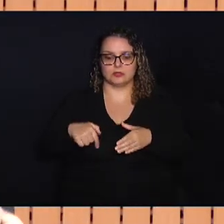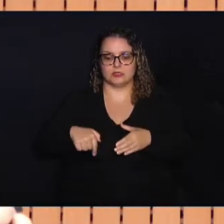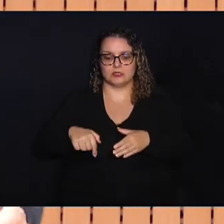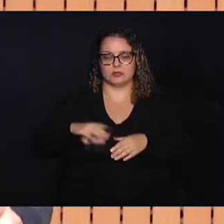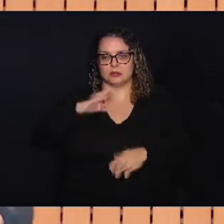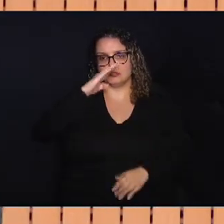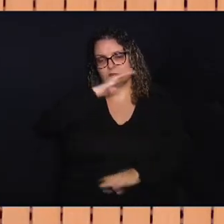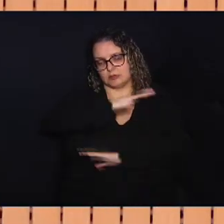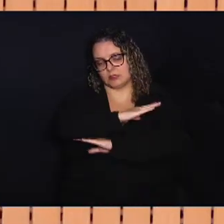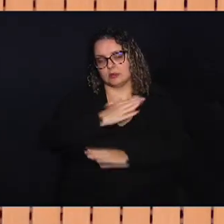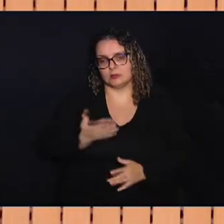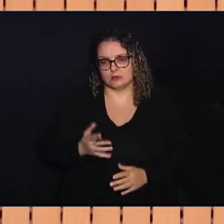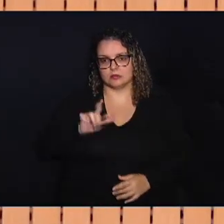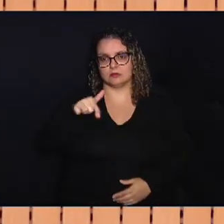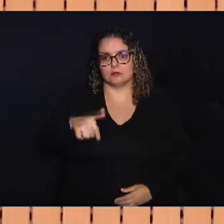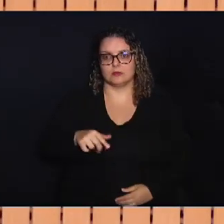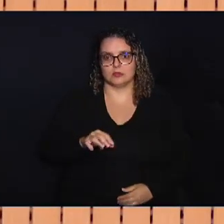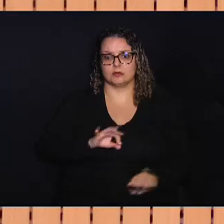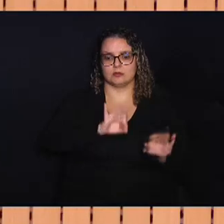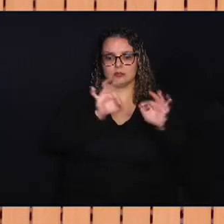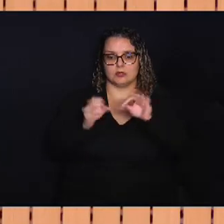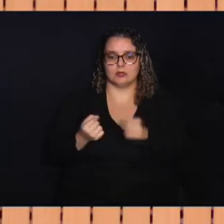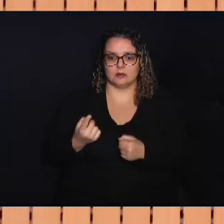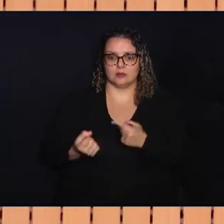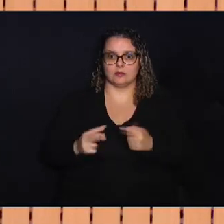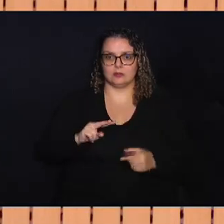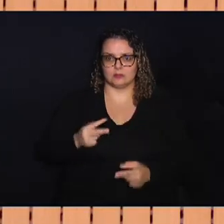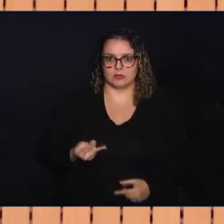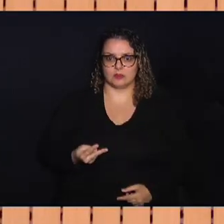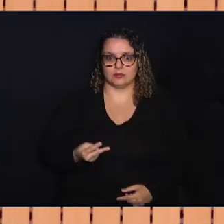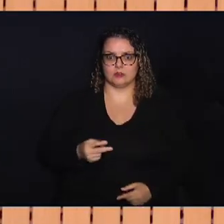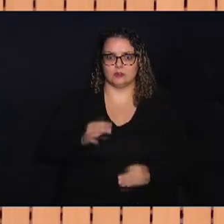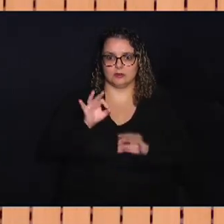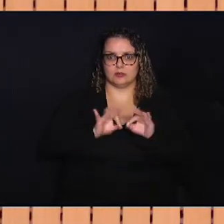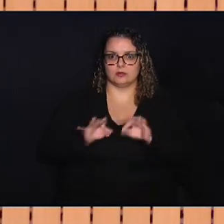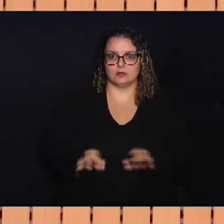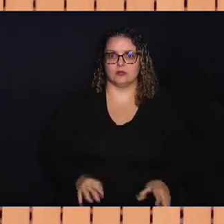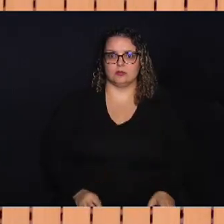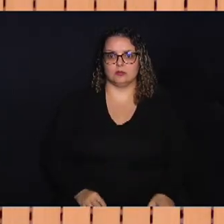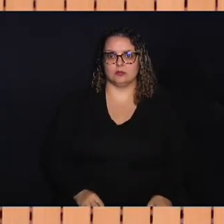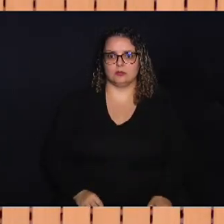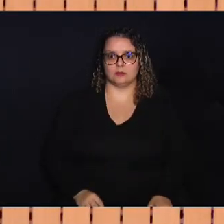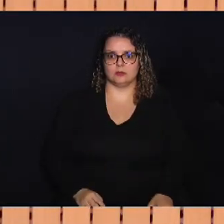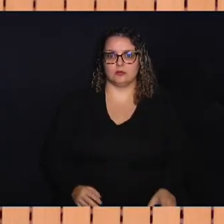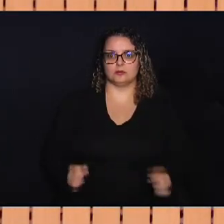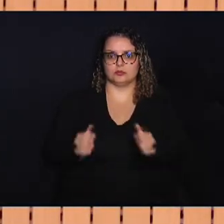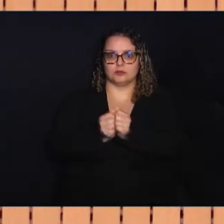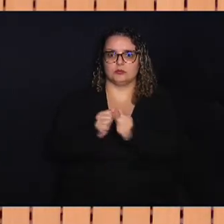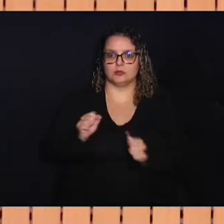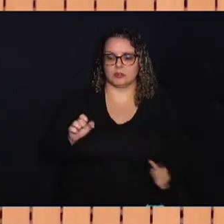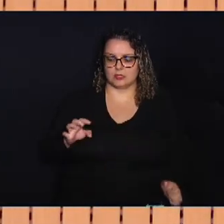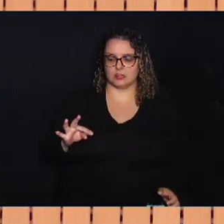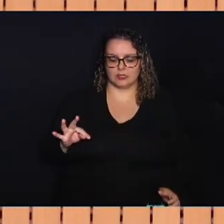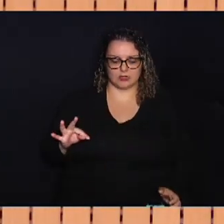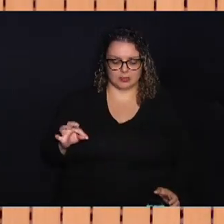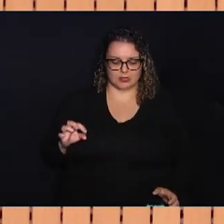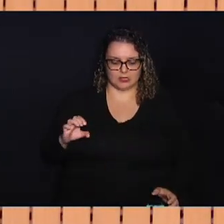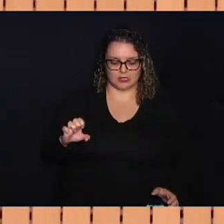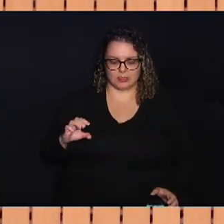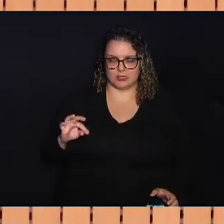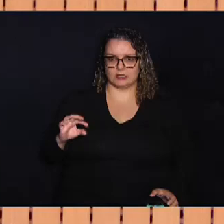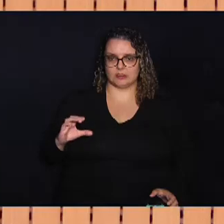acompanhei também, por algumas vezes, os projetos junto à ETEC Bento Quirino, onde